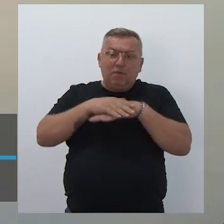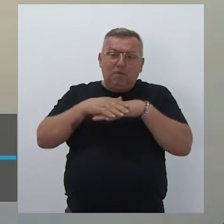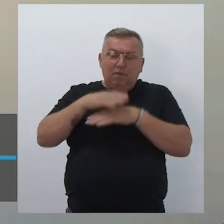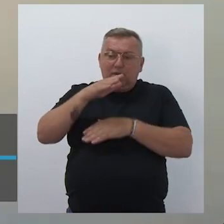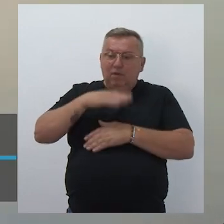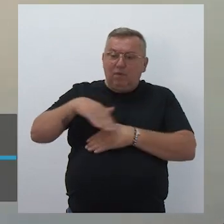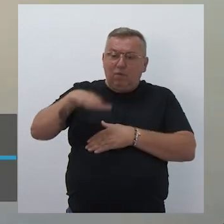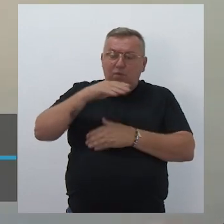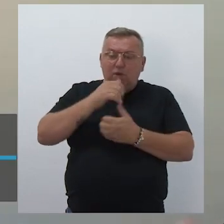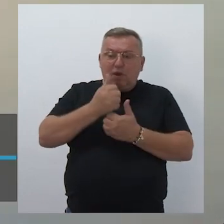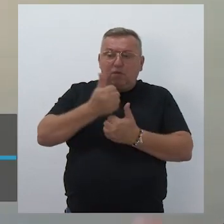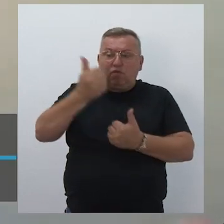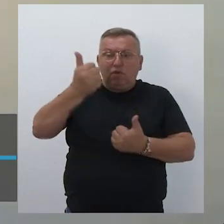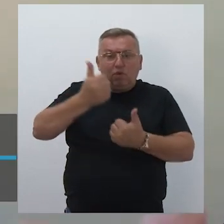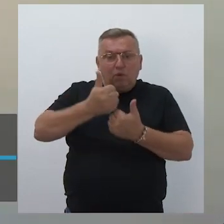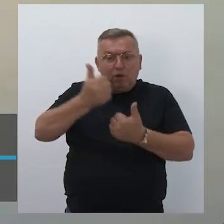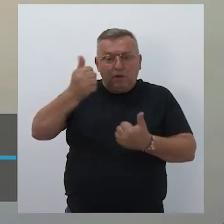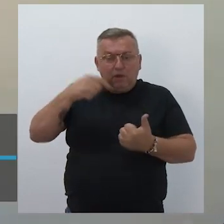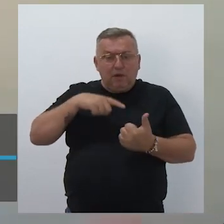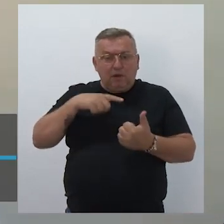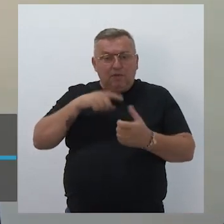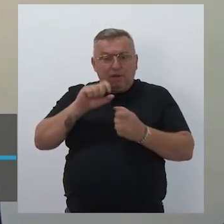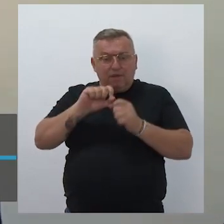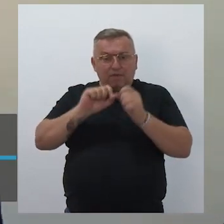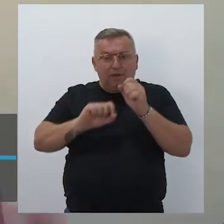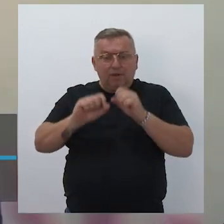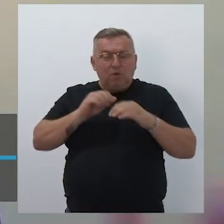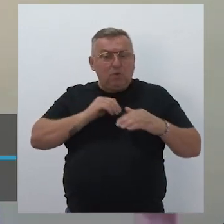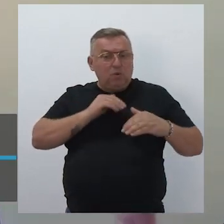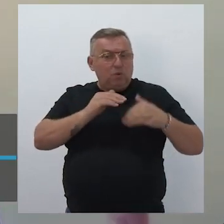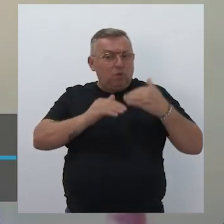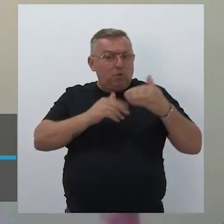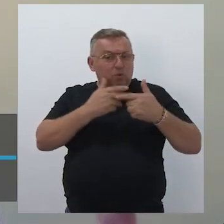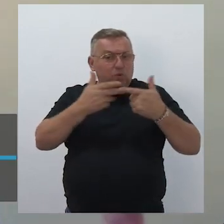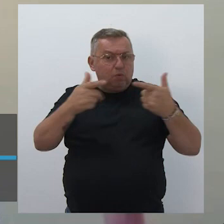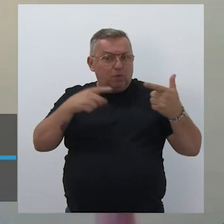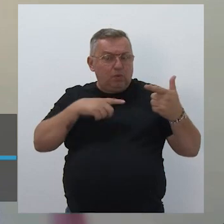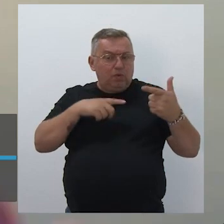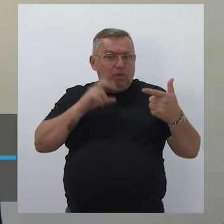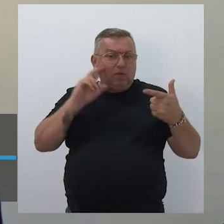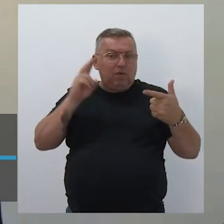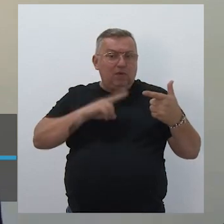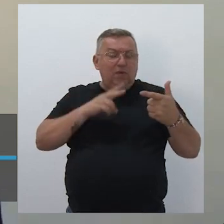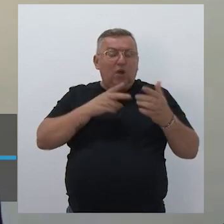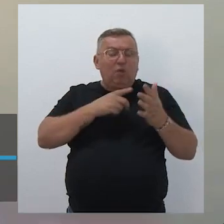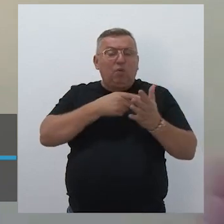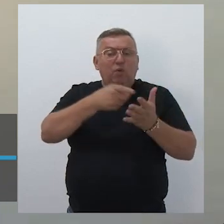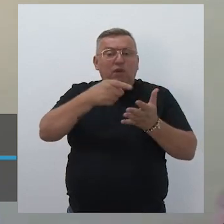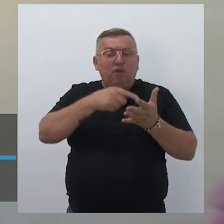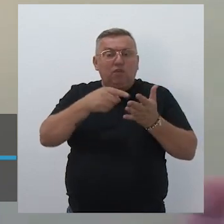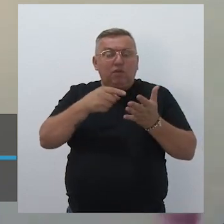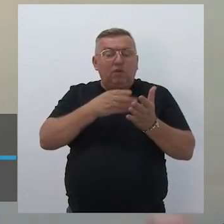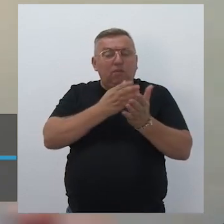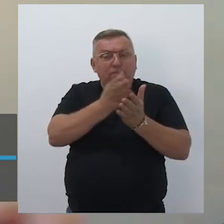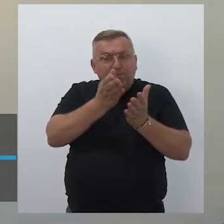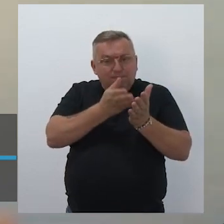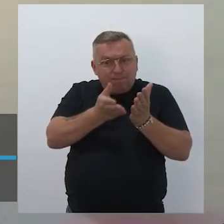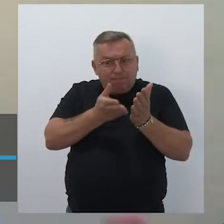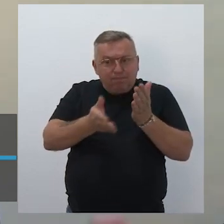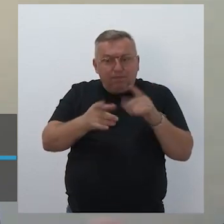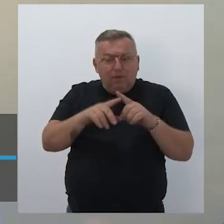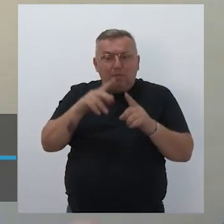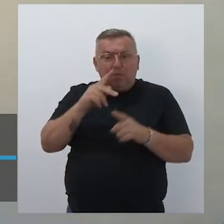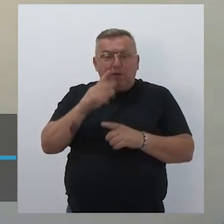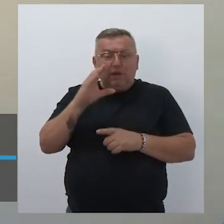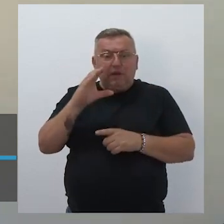as diretorias, onde a gente vai estar construindo esse template dos itinerários, ouvindo os PCNPs,